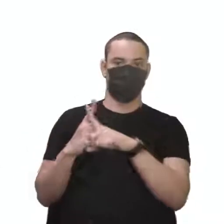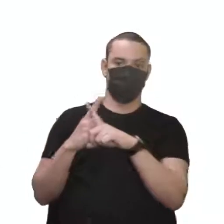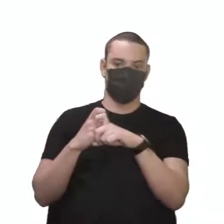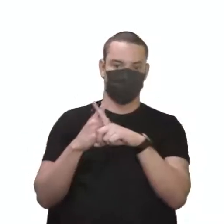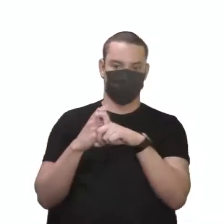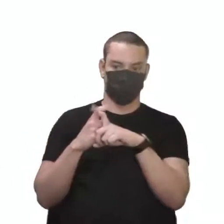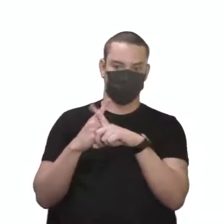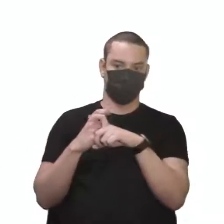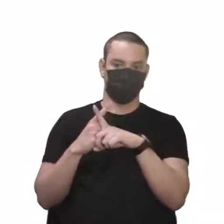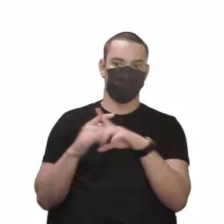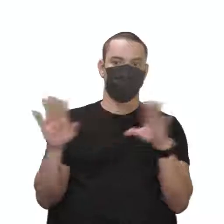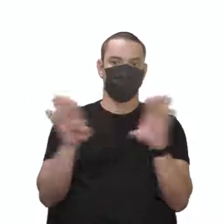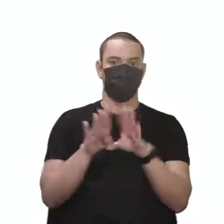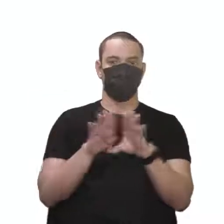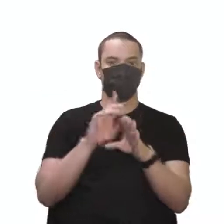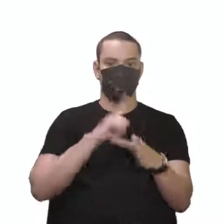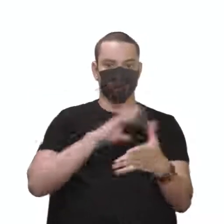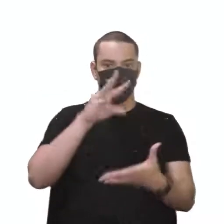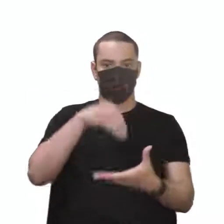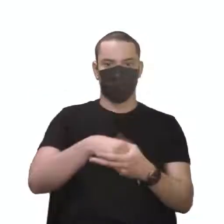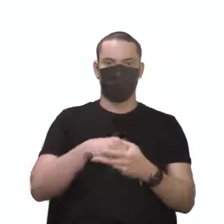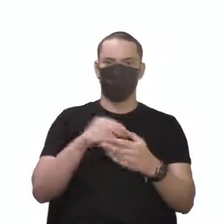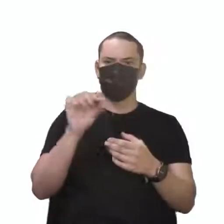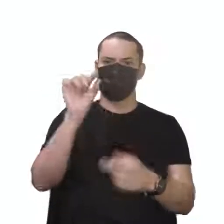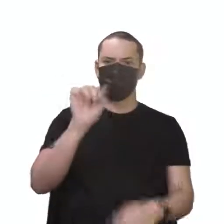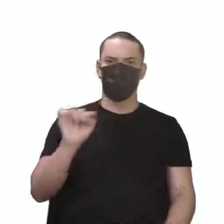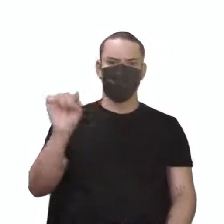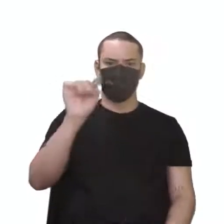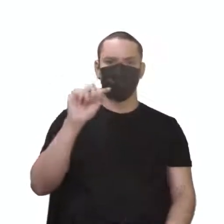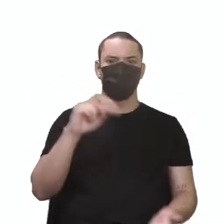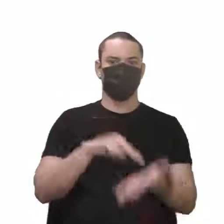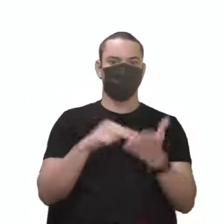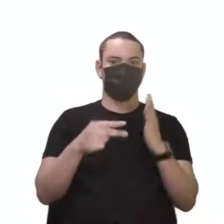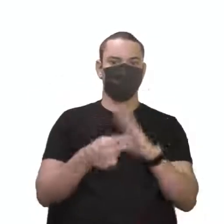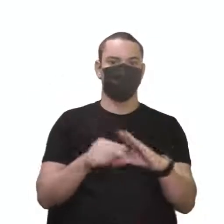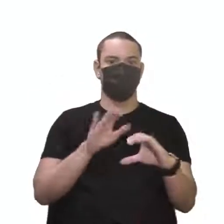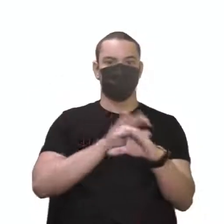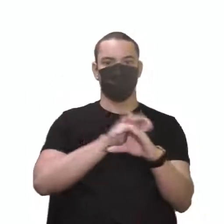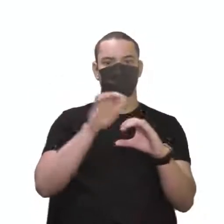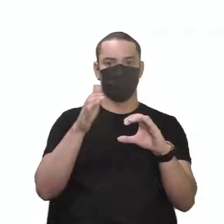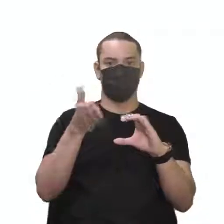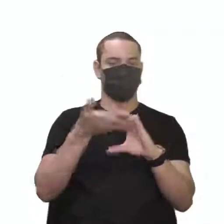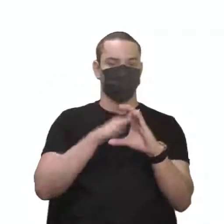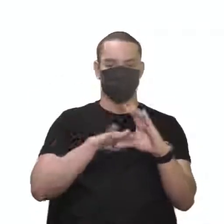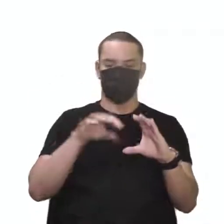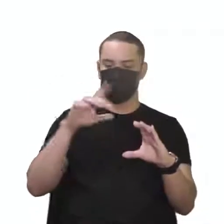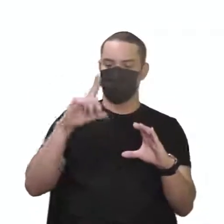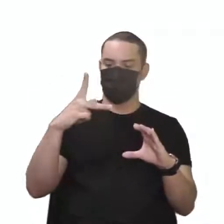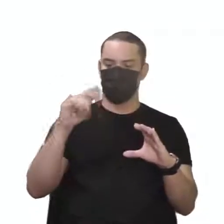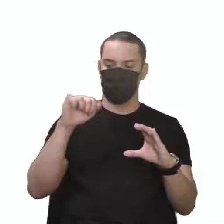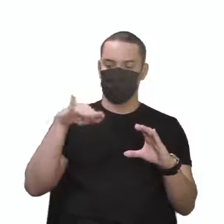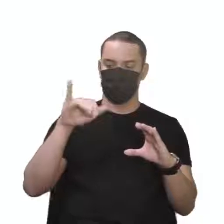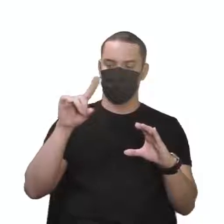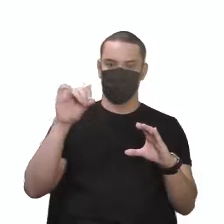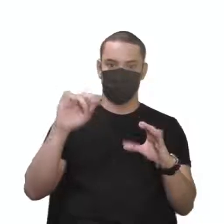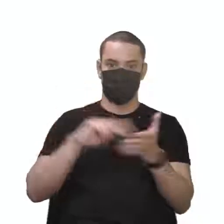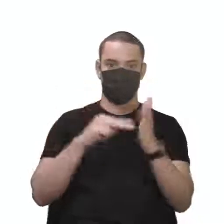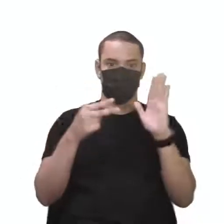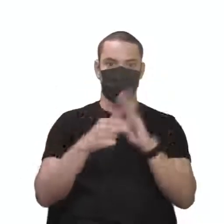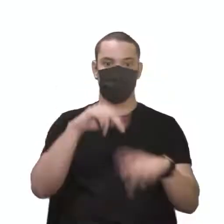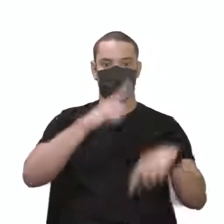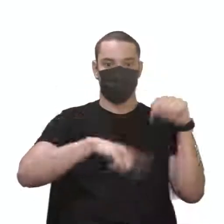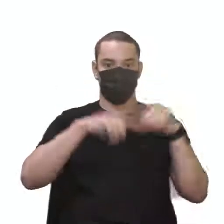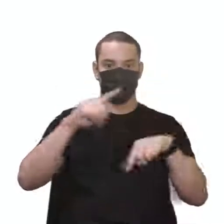cromossomal, né? E ela tem essa estrutura aqui pequenininha, chamada de plasmídio, que é o material